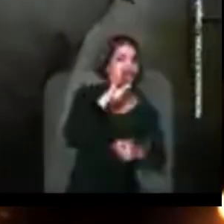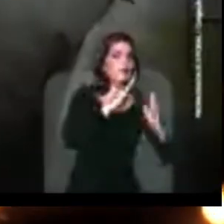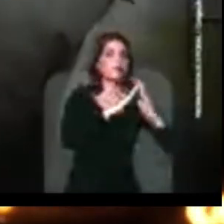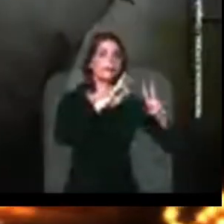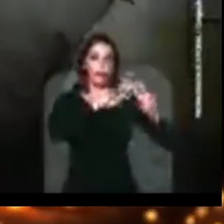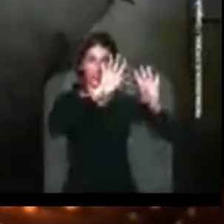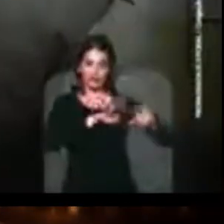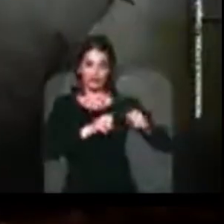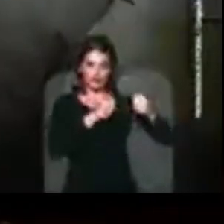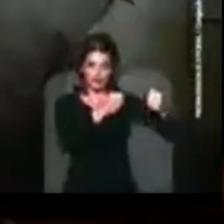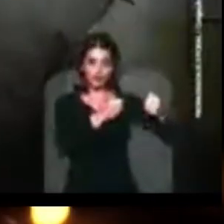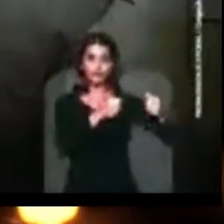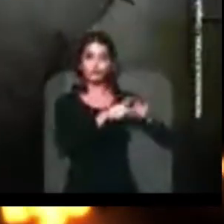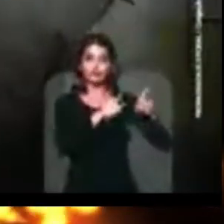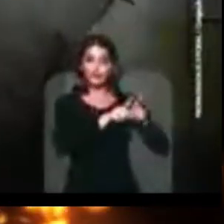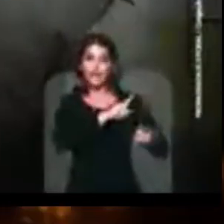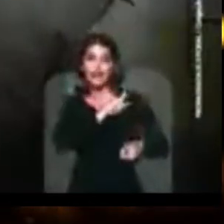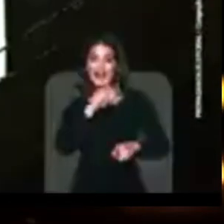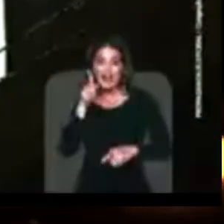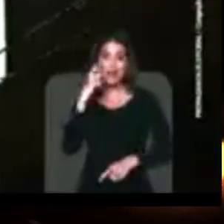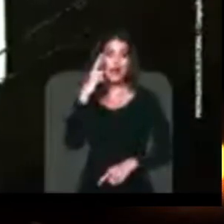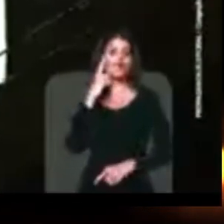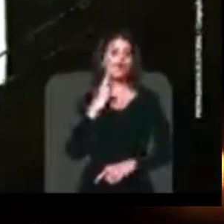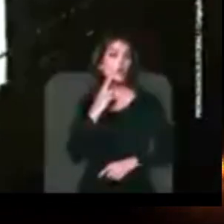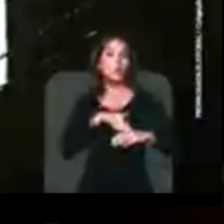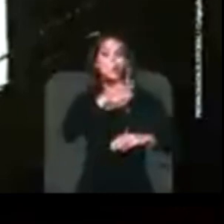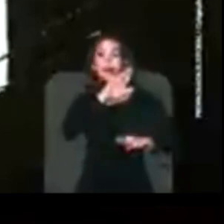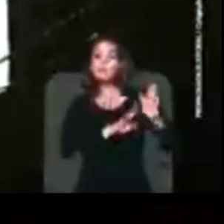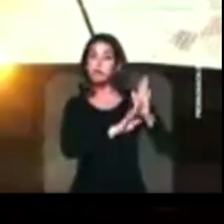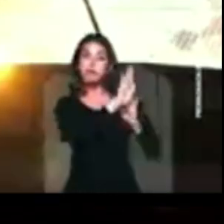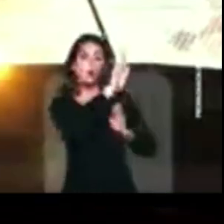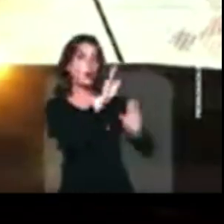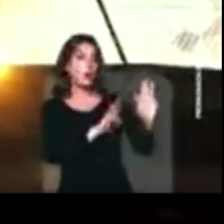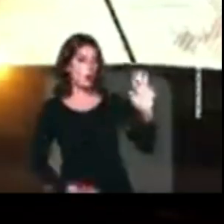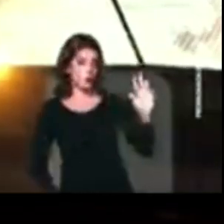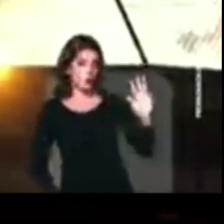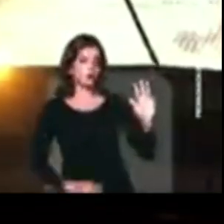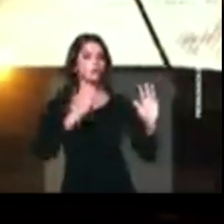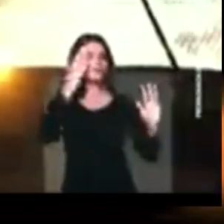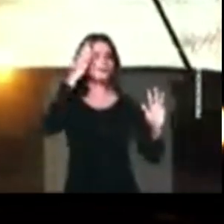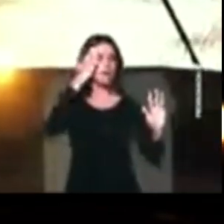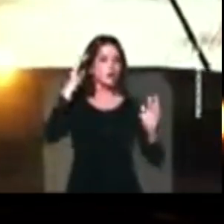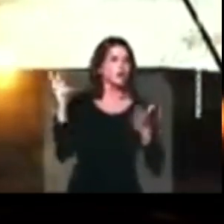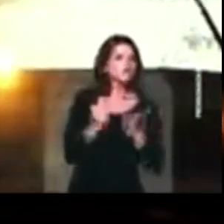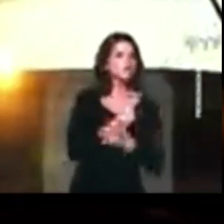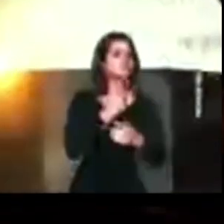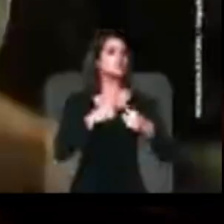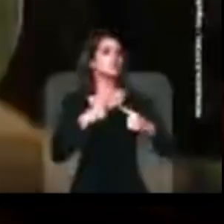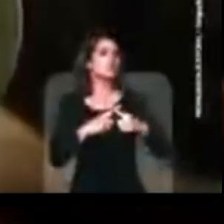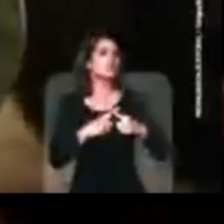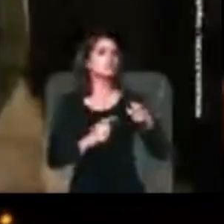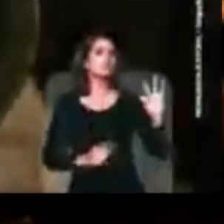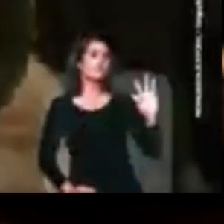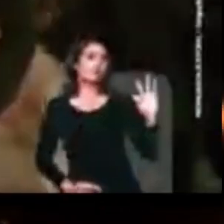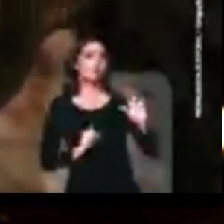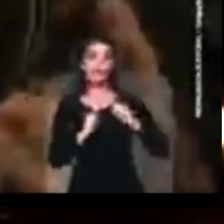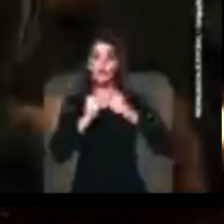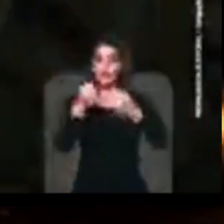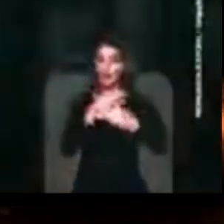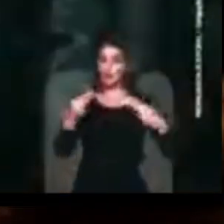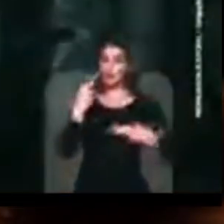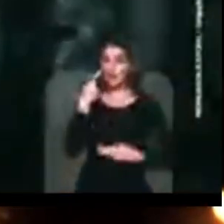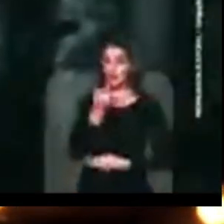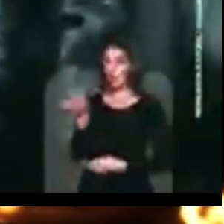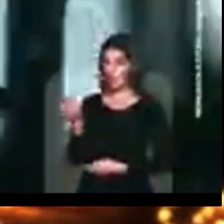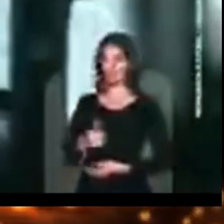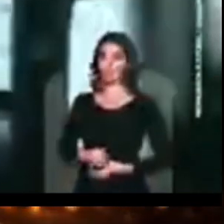mais votado no presídio Urso Branco. É, e quer saber por que isso acontece? Porque o Lula defende coisas